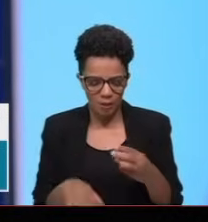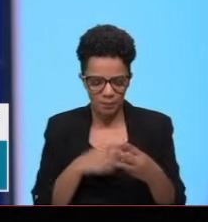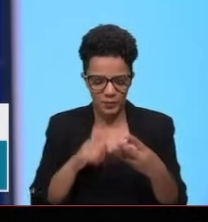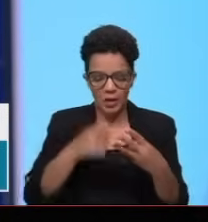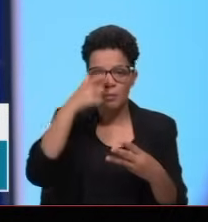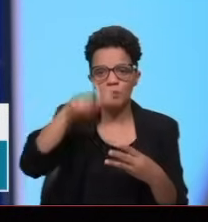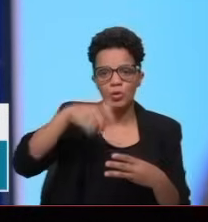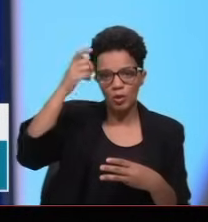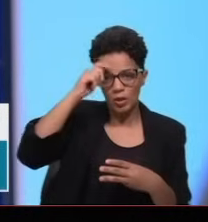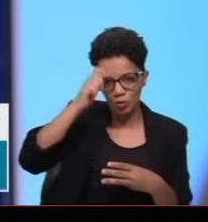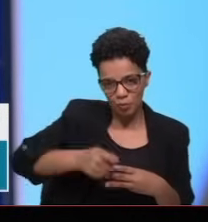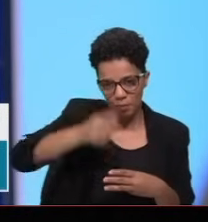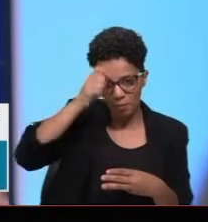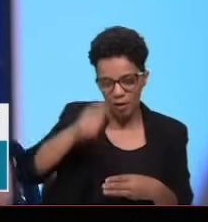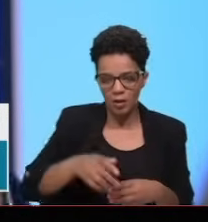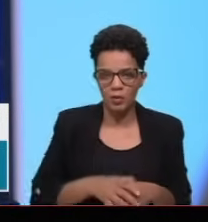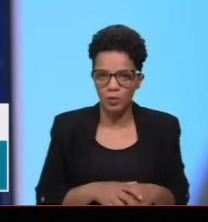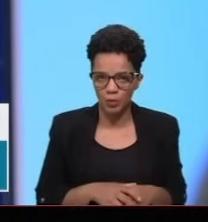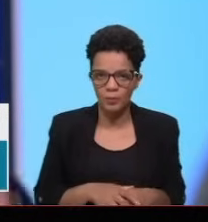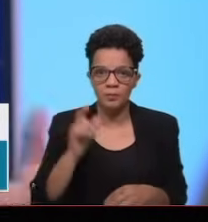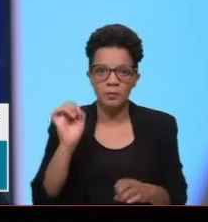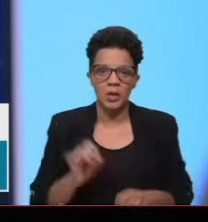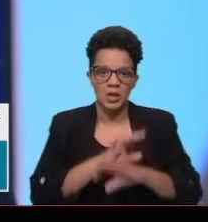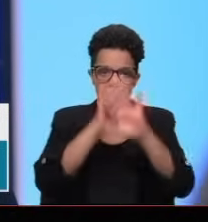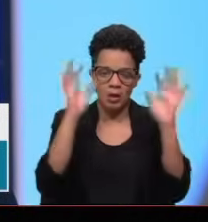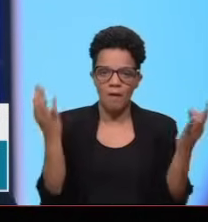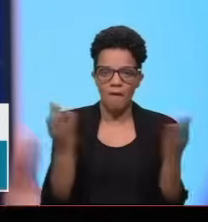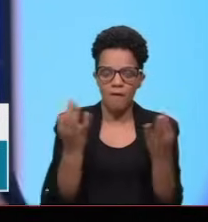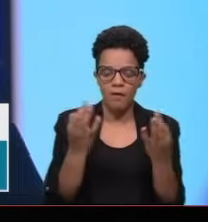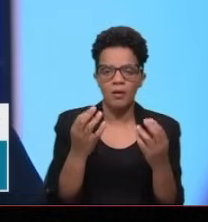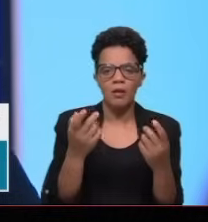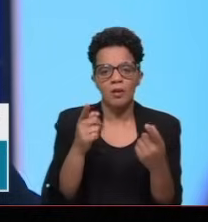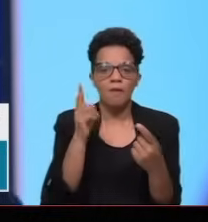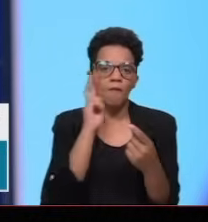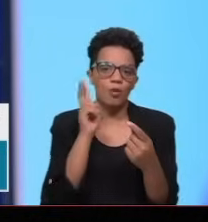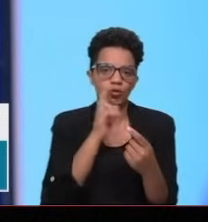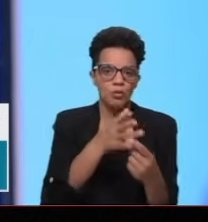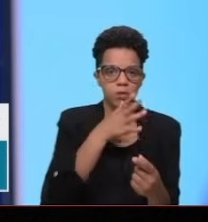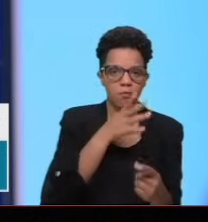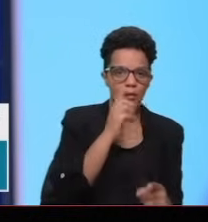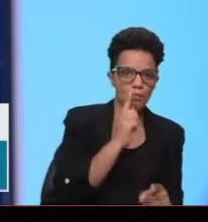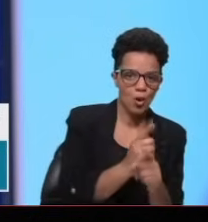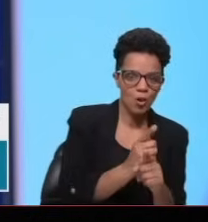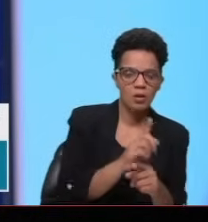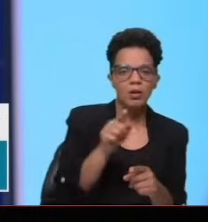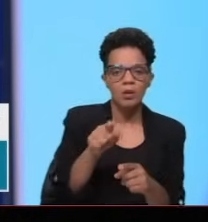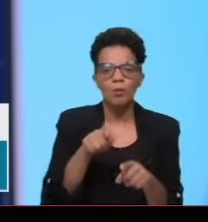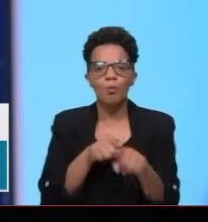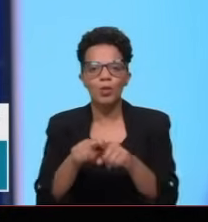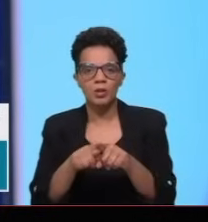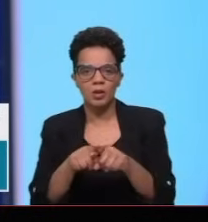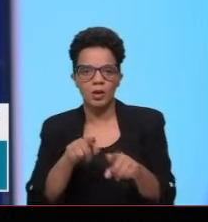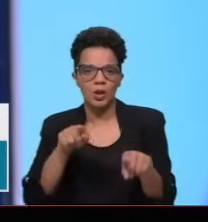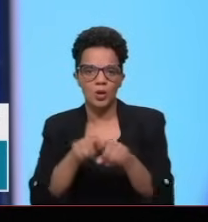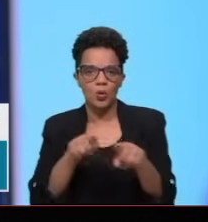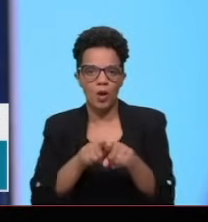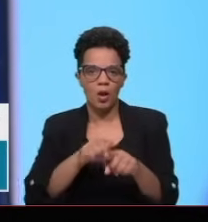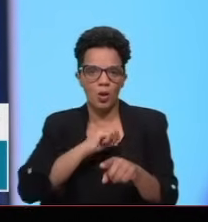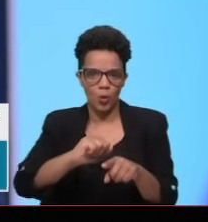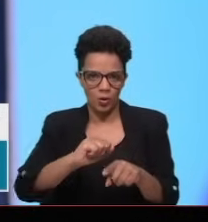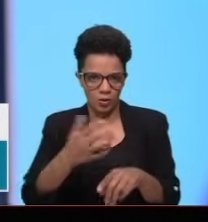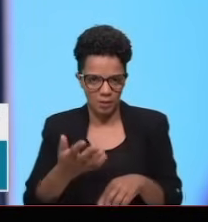eurocinema enquanto se afirm determinado tipo de valores há uma política que vai em contracorrente efetiva eu